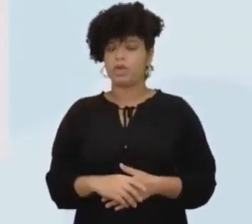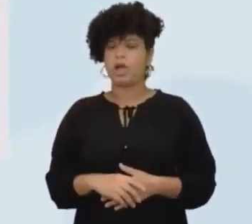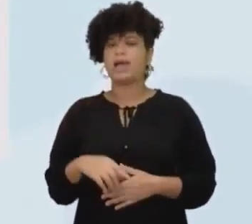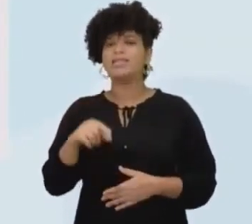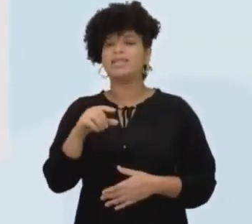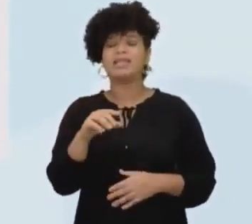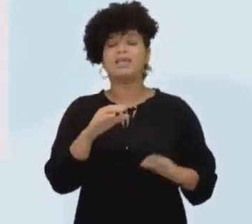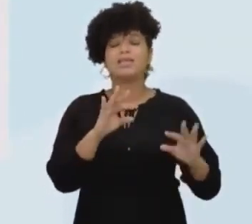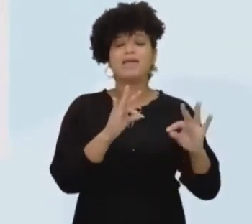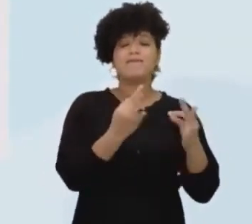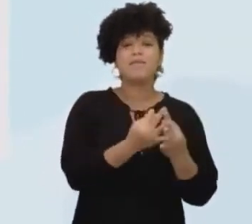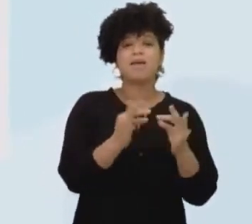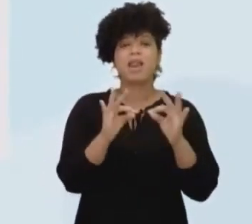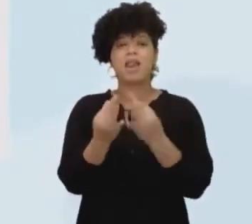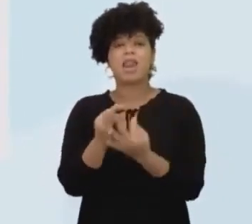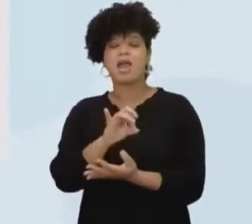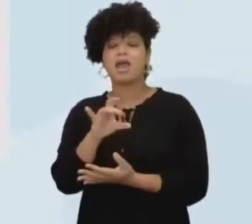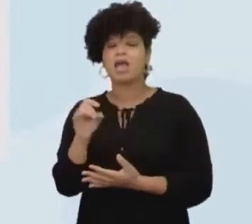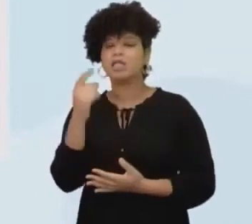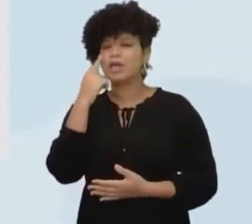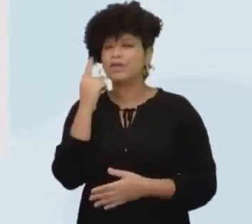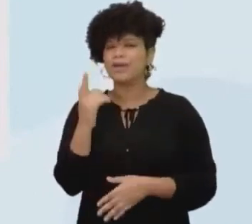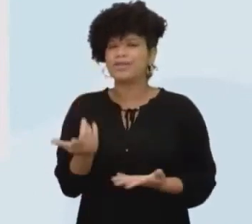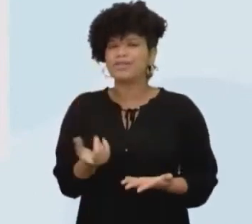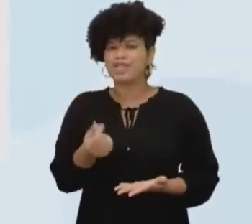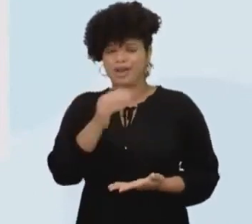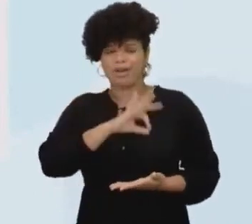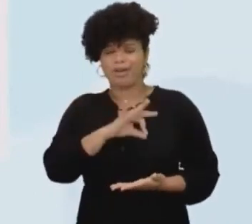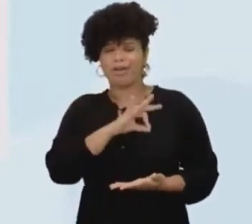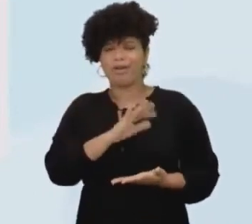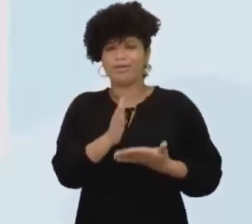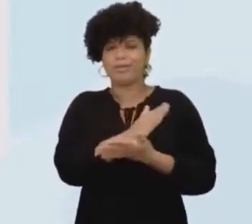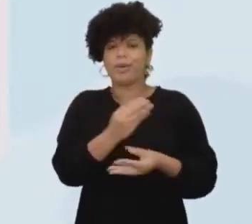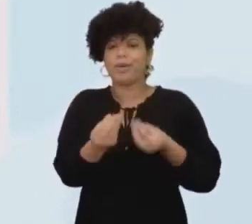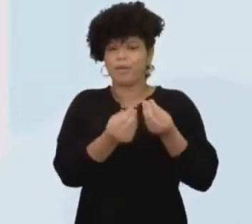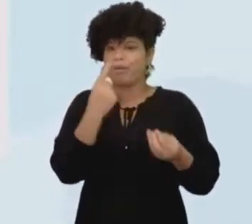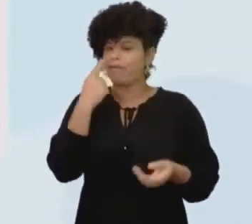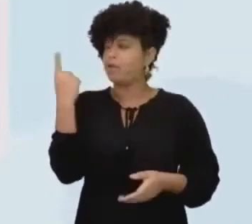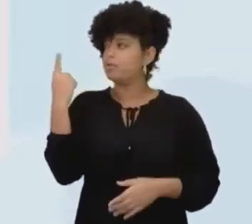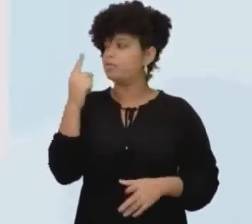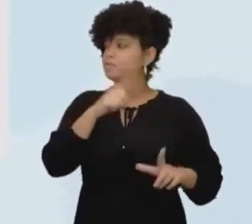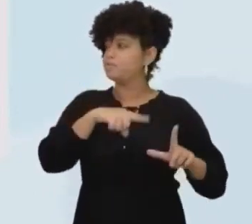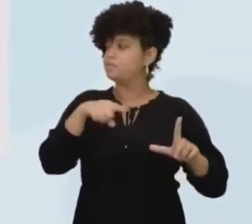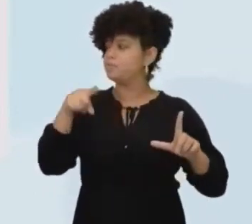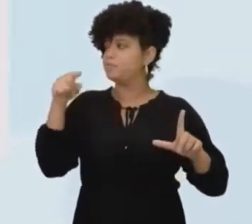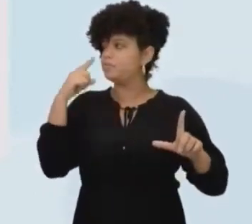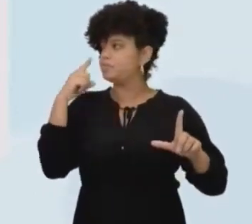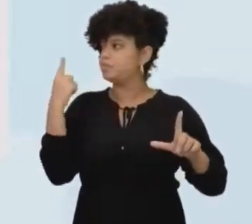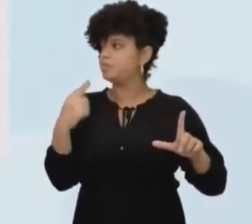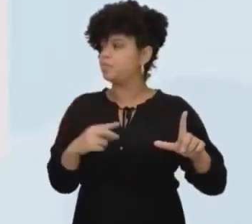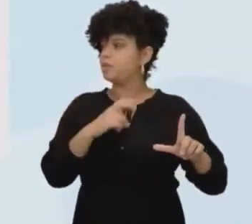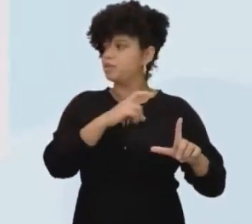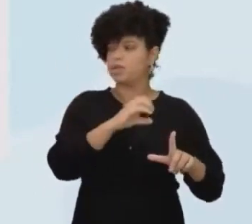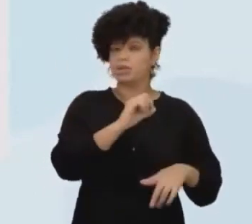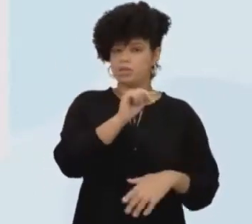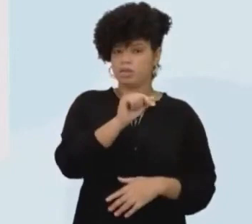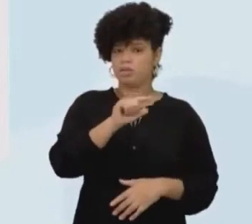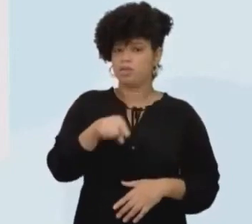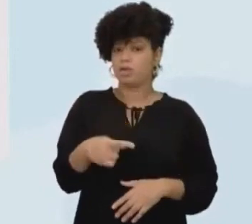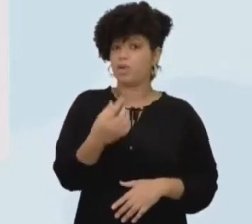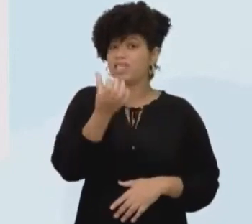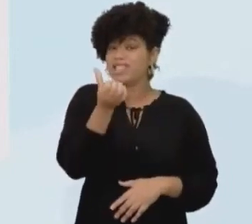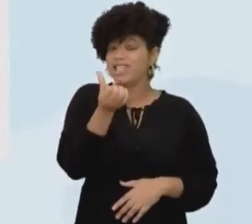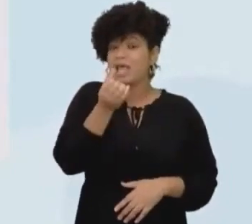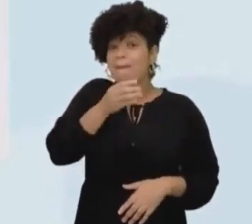domiciliar per capito né Então veja aí com uma má distribuição de renda também aparece nesse gráfico aí ó 107,6